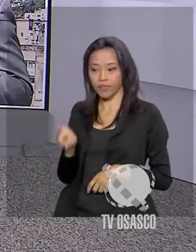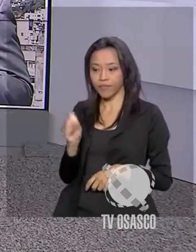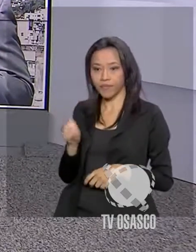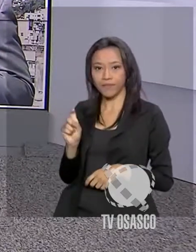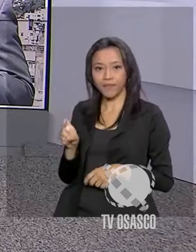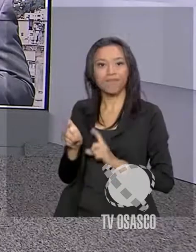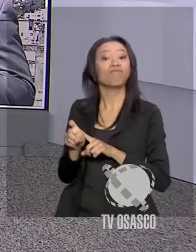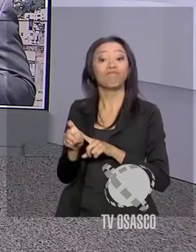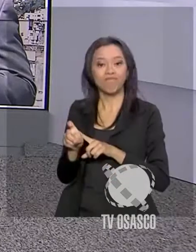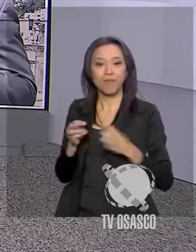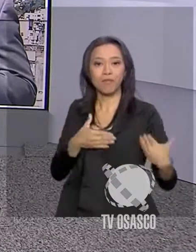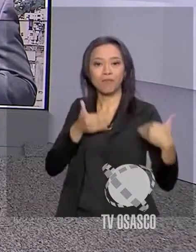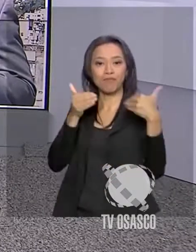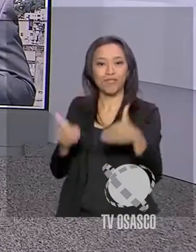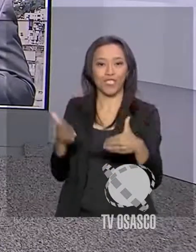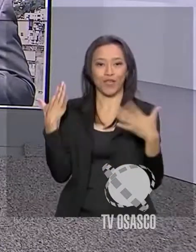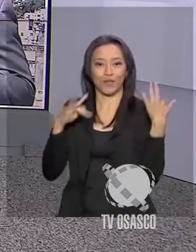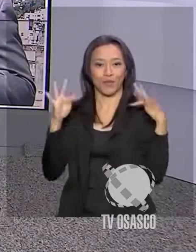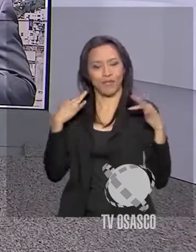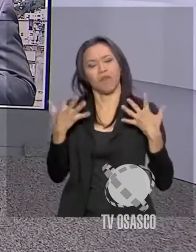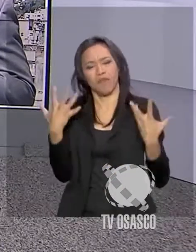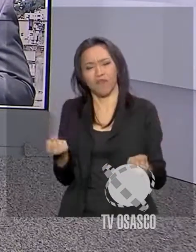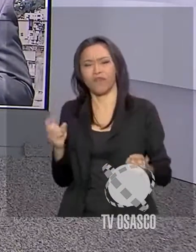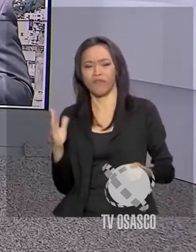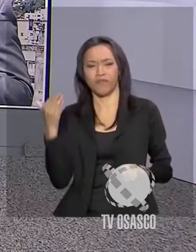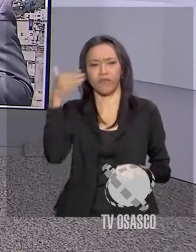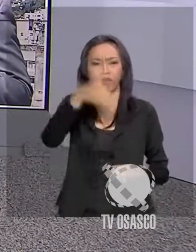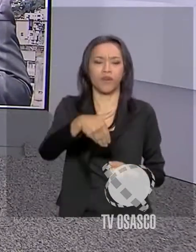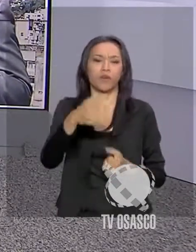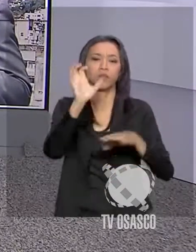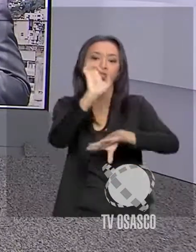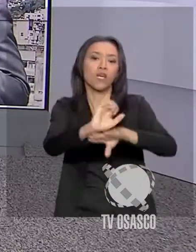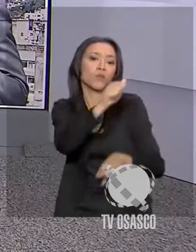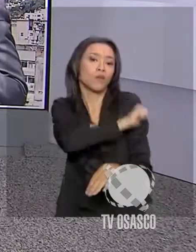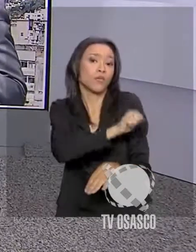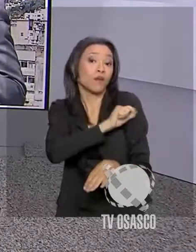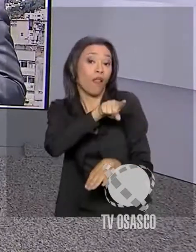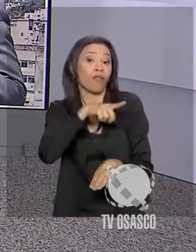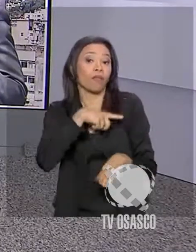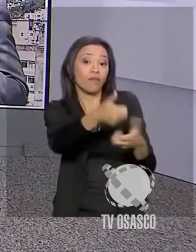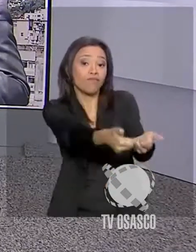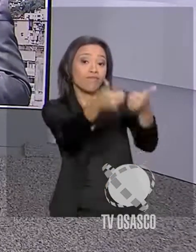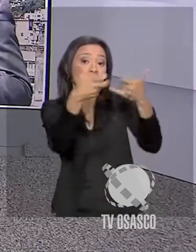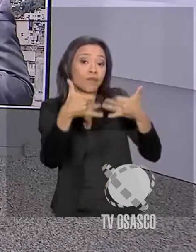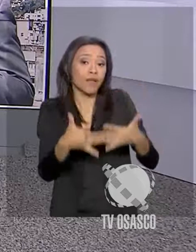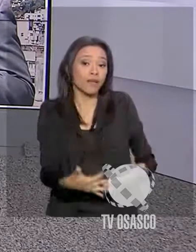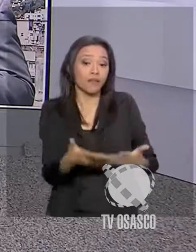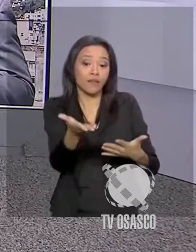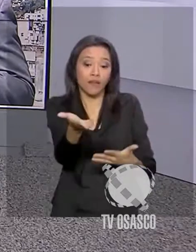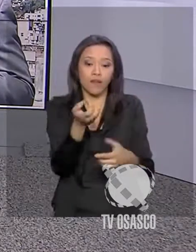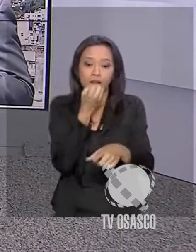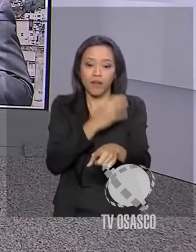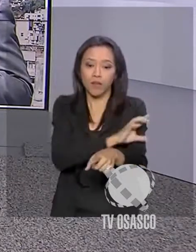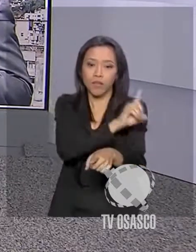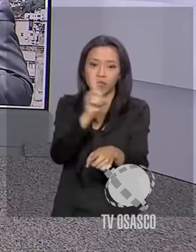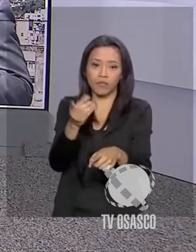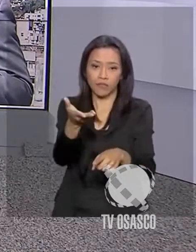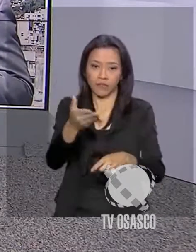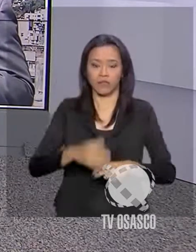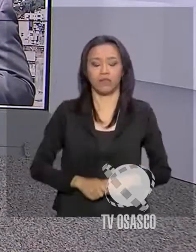Turismo. Ao vivo a gente vai ao Rio de Janeiro porque o repórter Marcelo Castilho tem as informações para a gente. Bom dia, Marcelo.